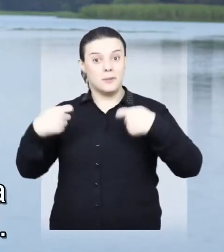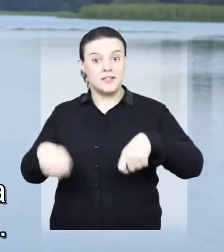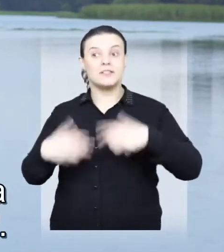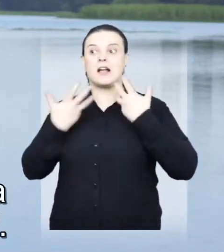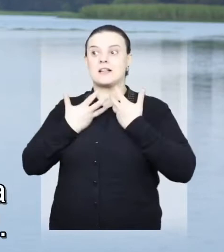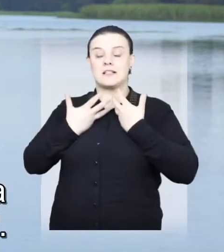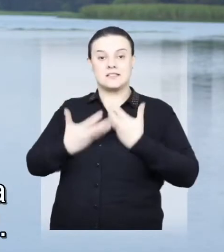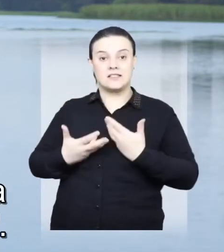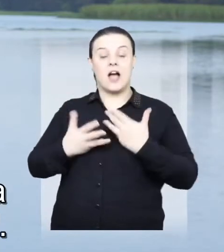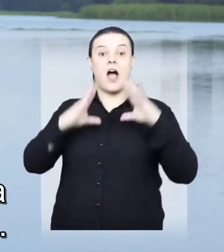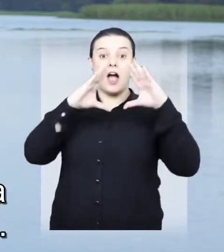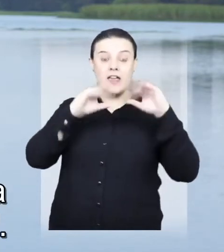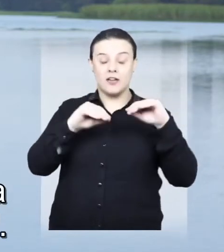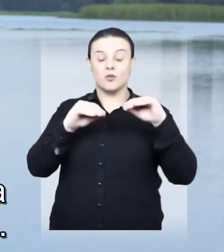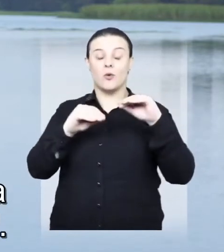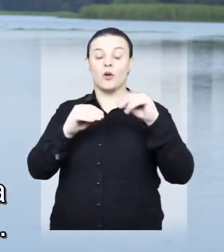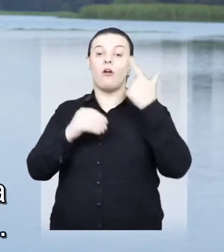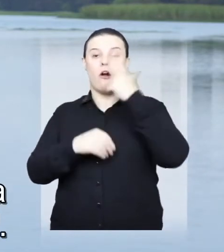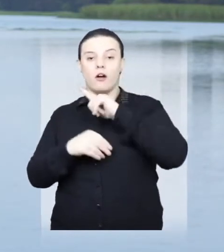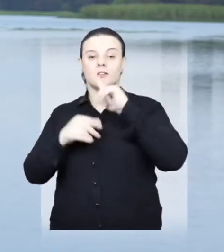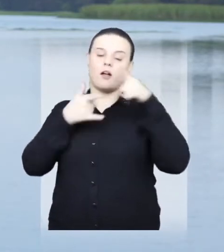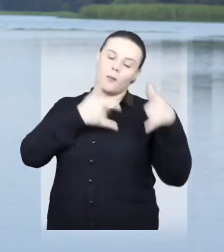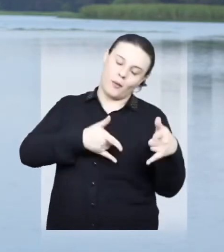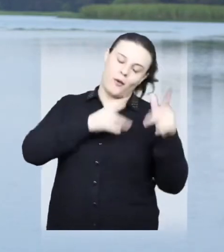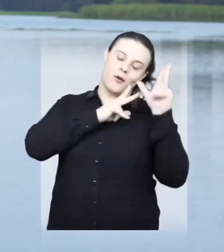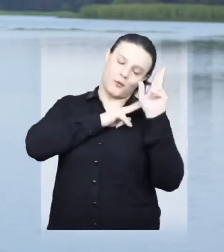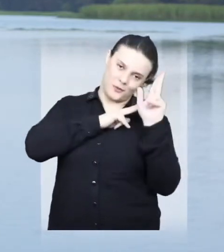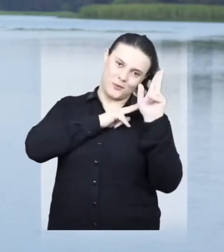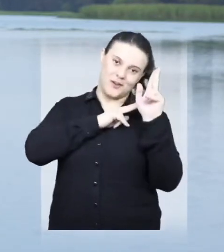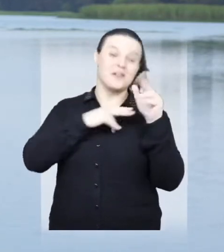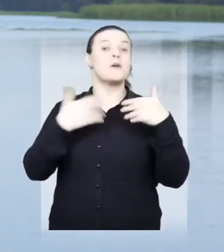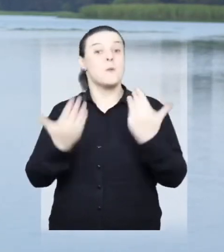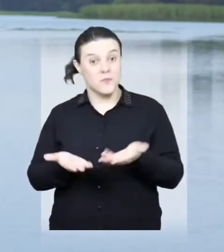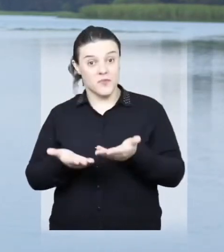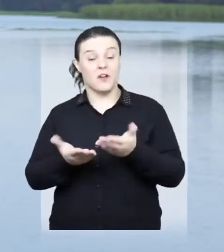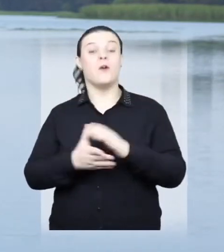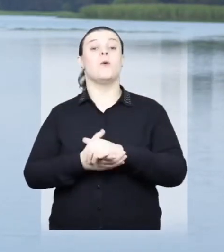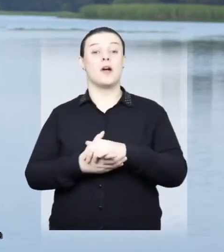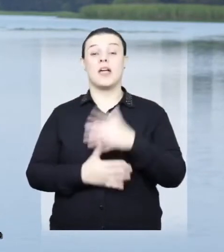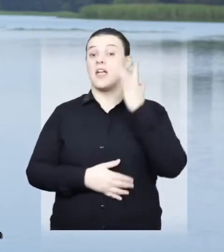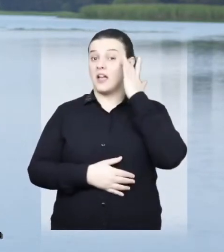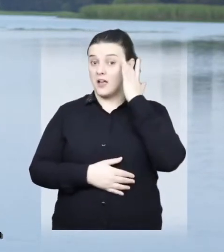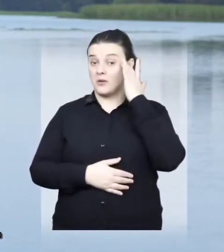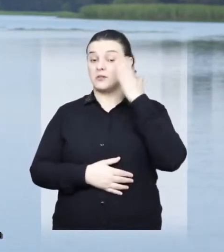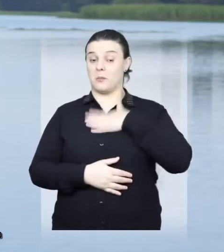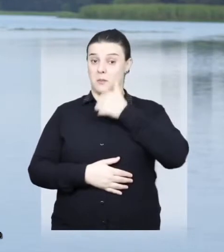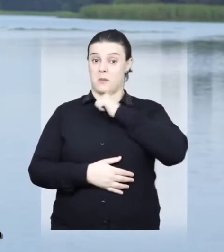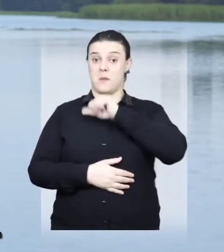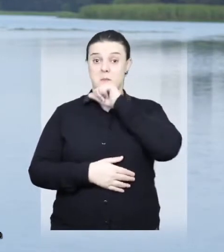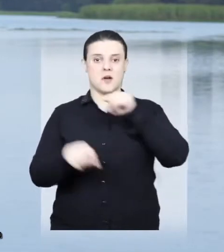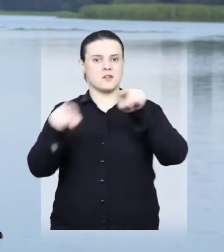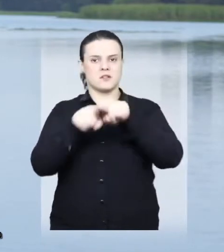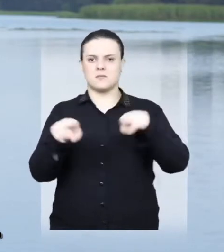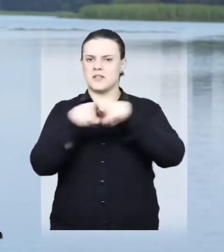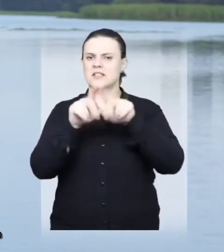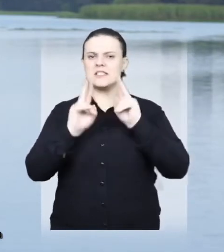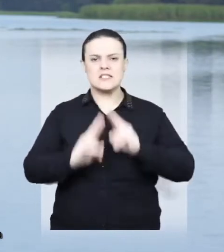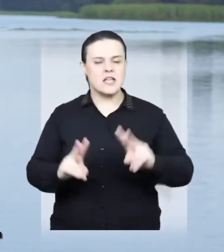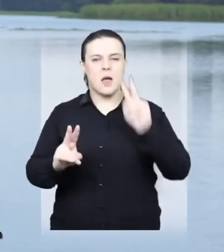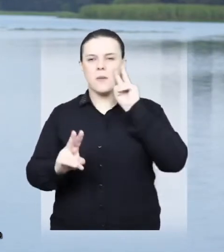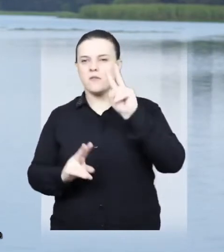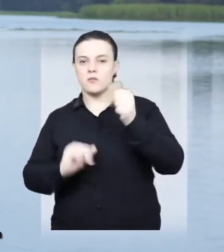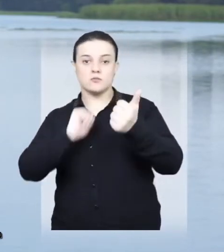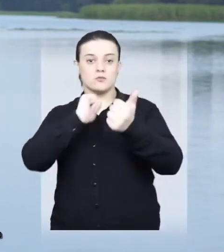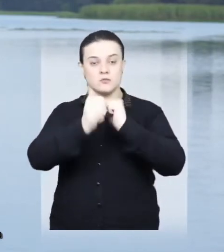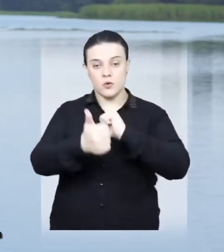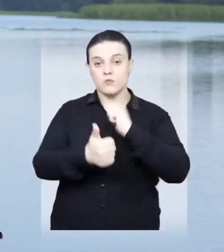precisa cansar, precisa chegar de noite e querer dormir. Então, eu acho que... E minha mãe também sempre olhou o